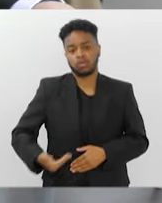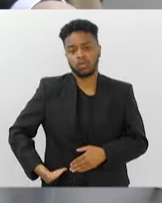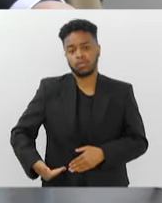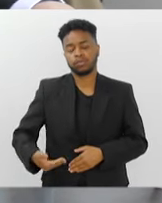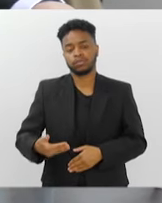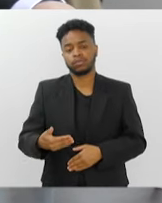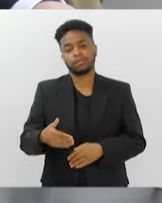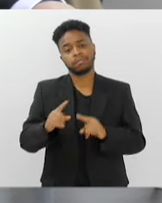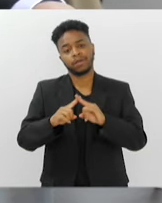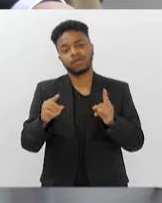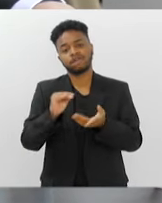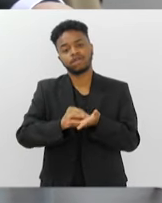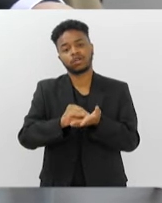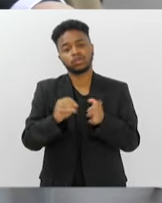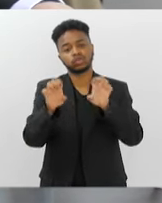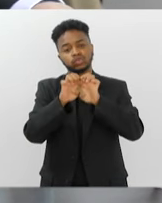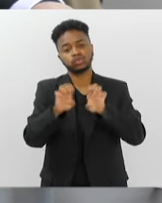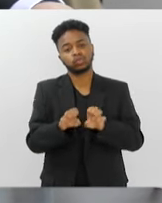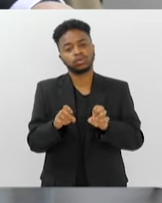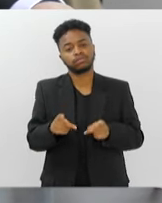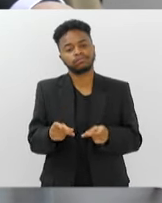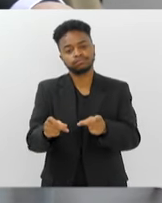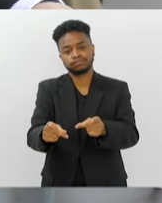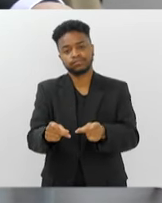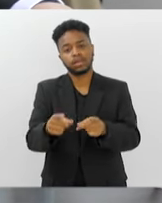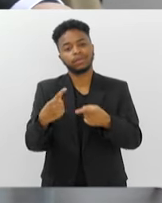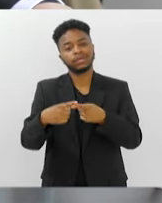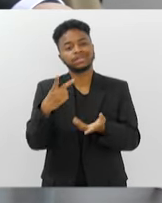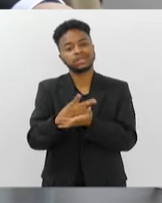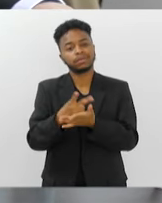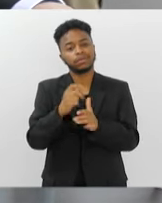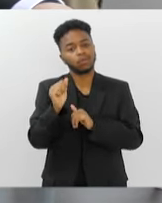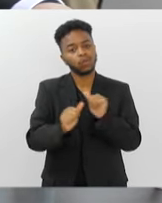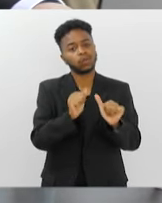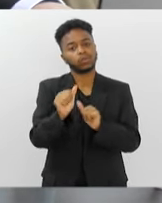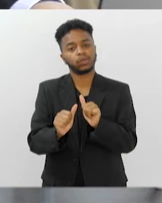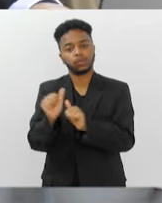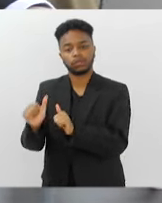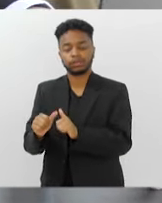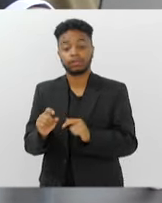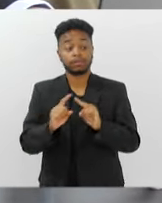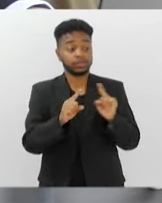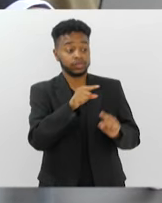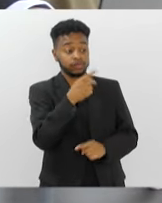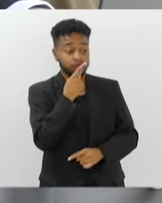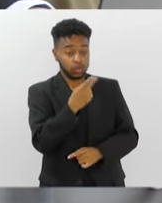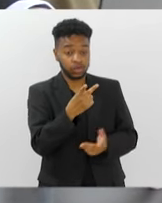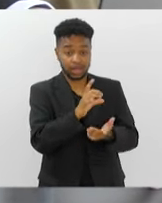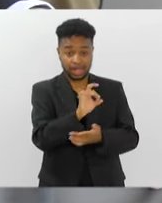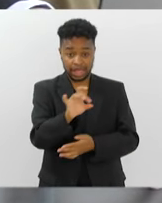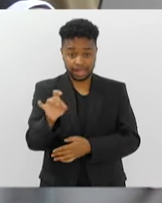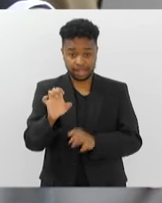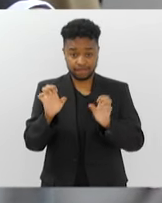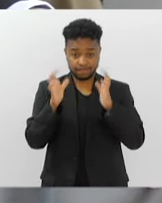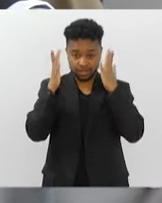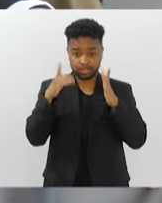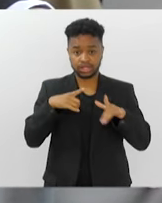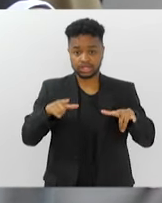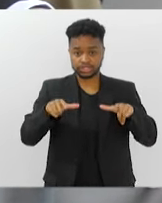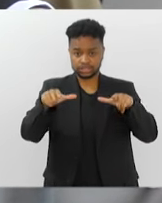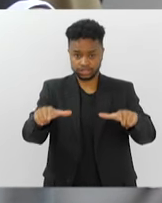em vista não tem nenhuma estrutura fixa ali sim uma sempre estrutura móvel mas quando o senhor diz que tem para cada evento desse a gente tem um